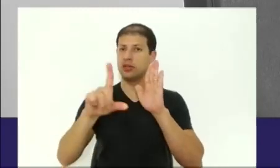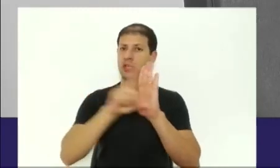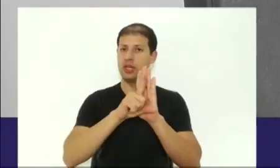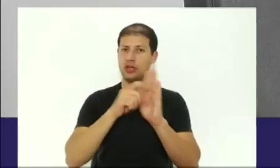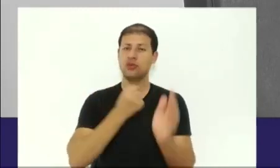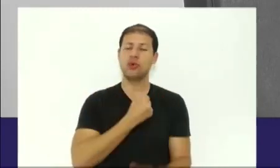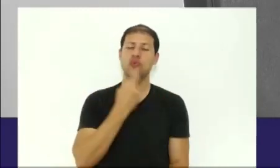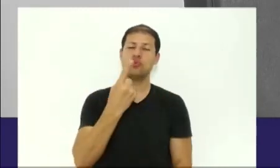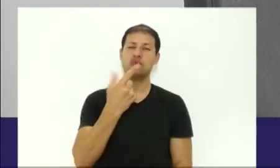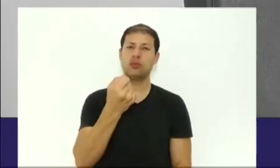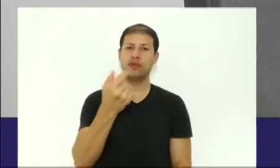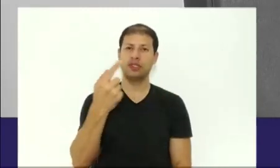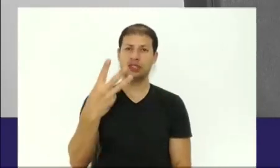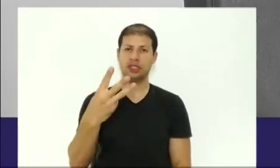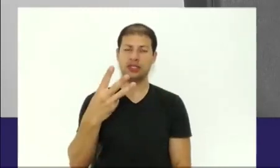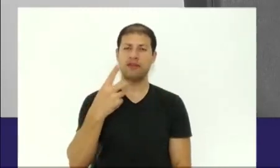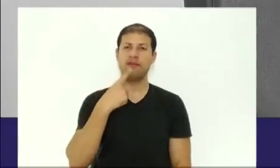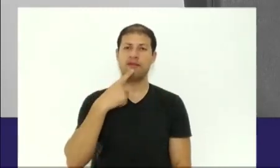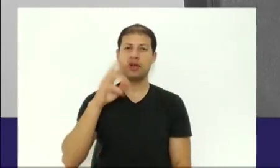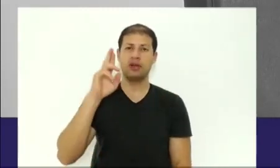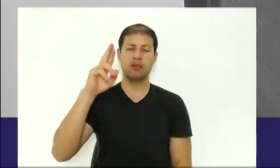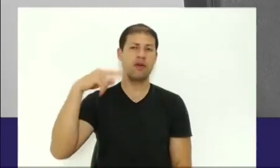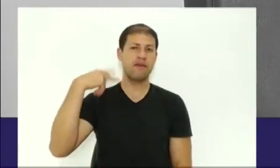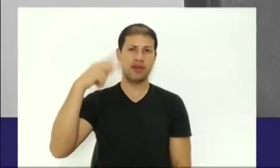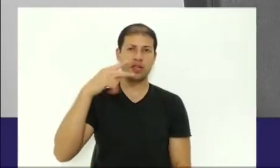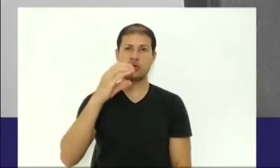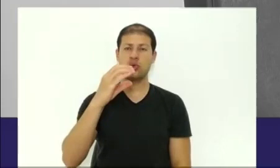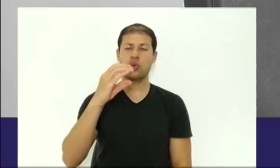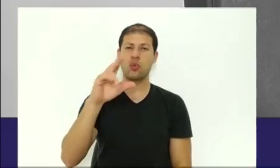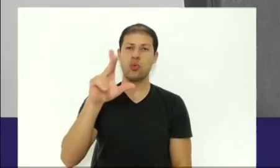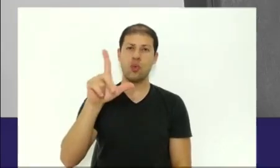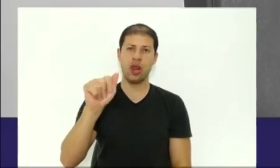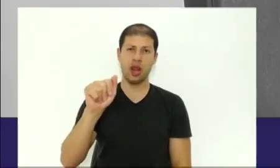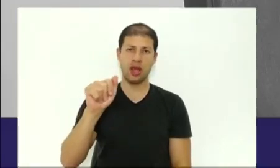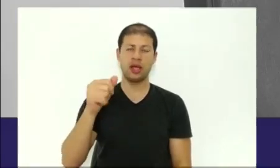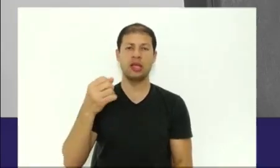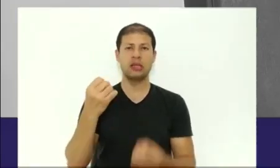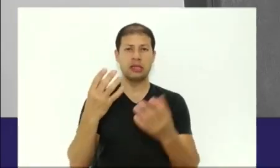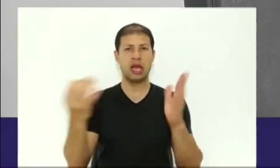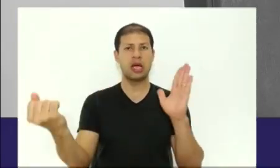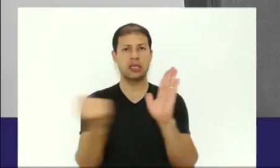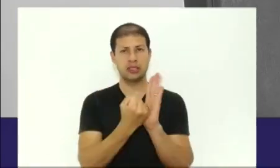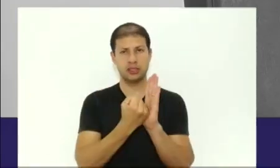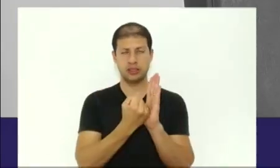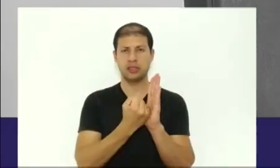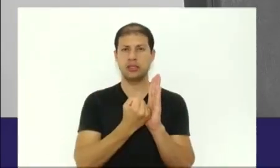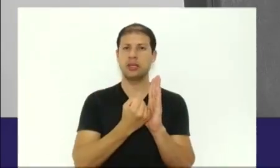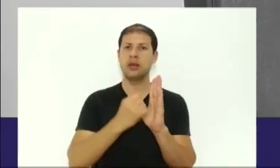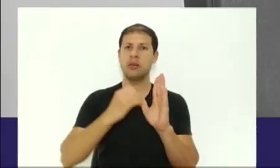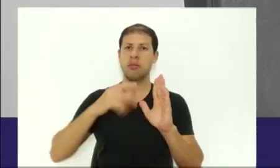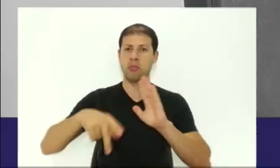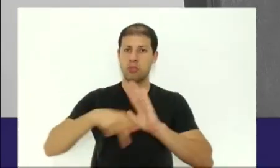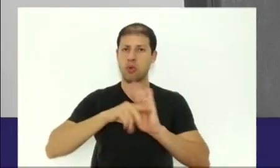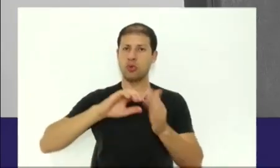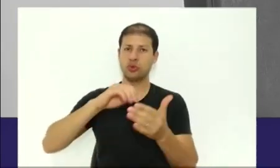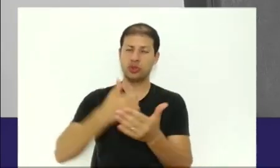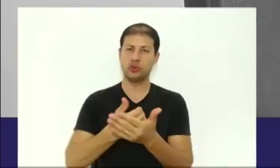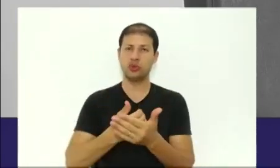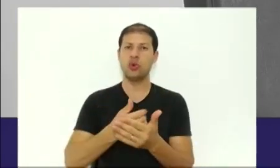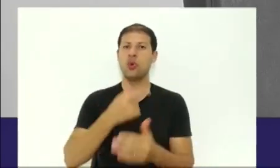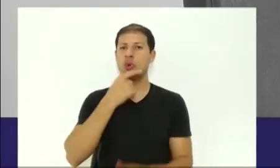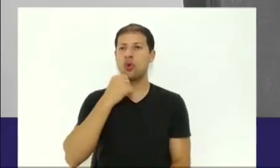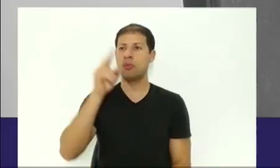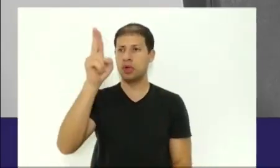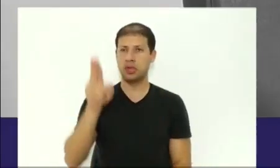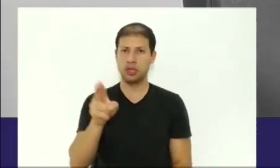de 2023, de iniciativa do vereador Kula, que concede o título de cidadão botucatuense ao reverendo Cleiton Leal